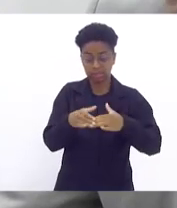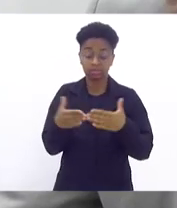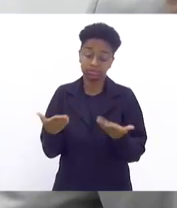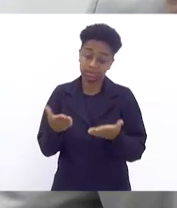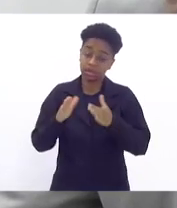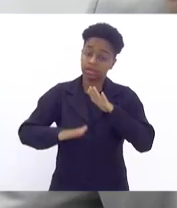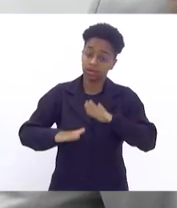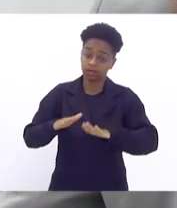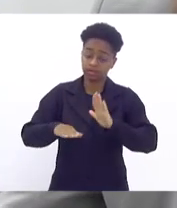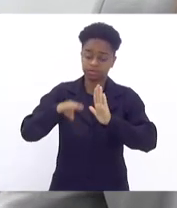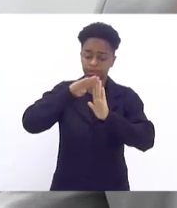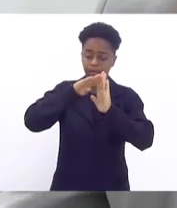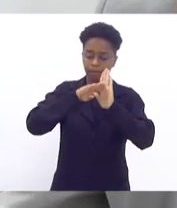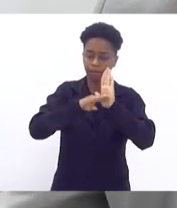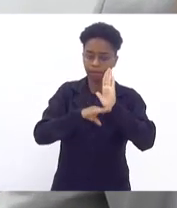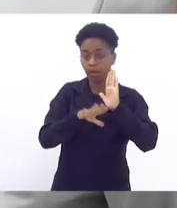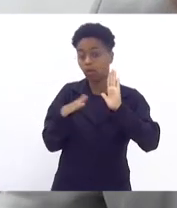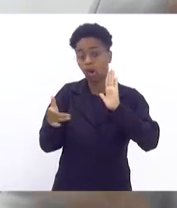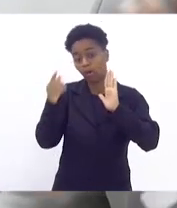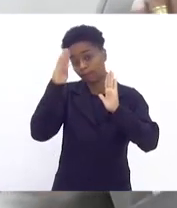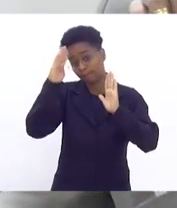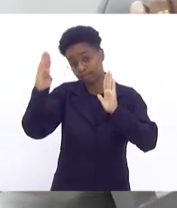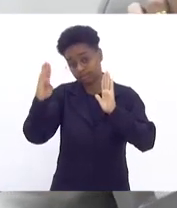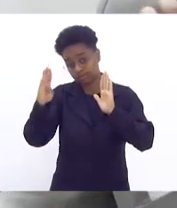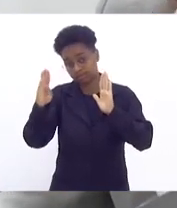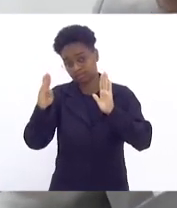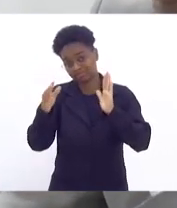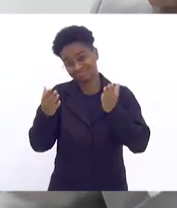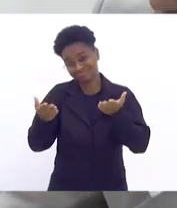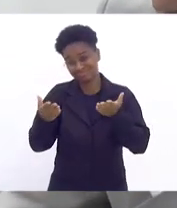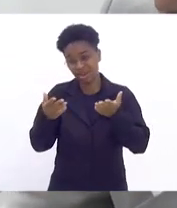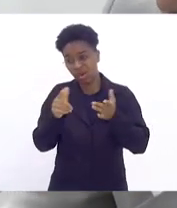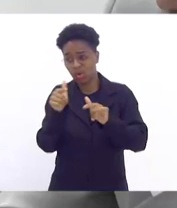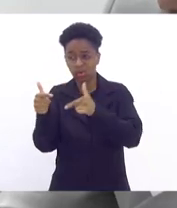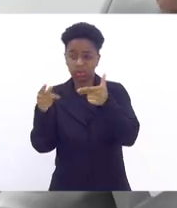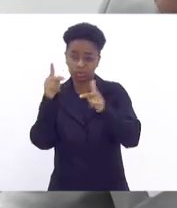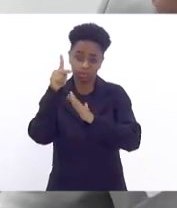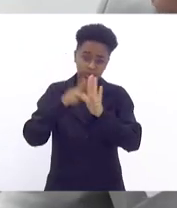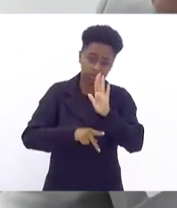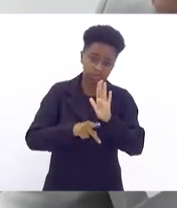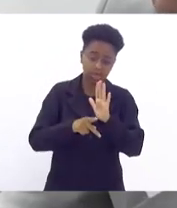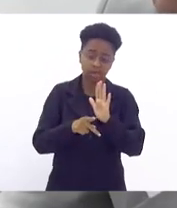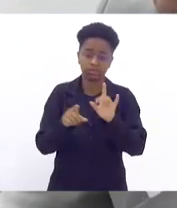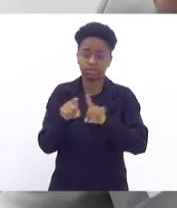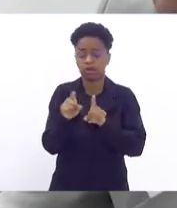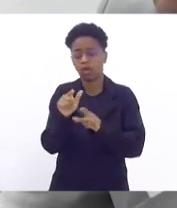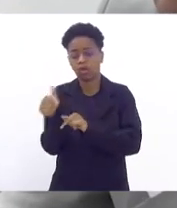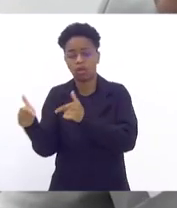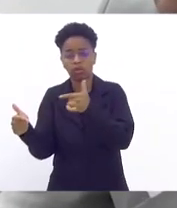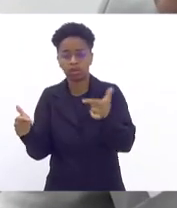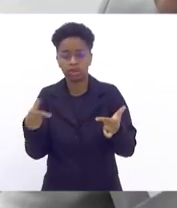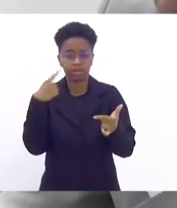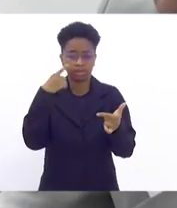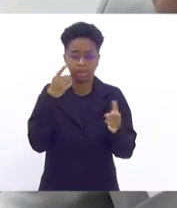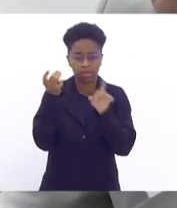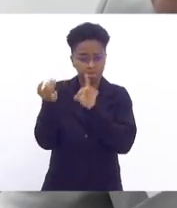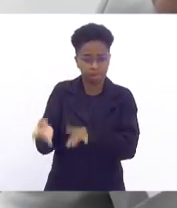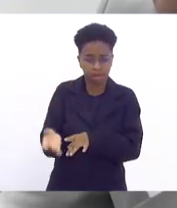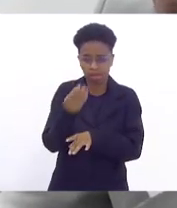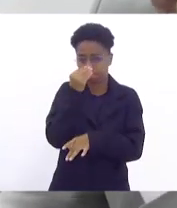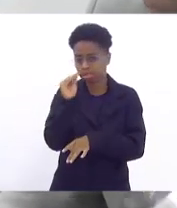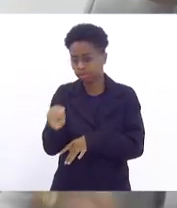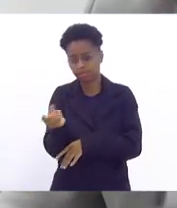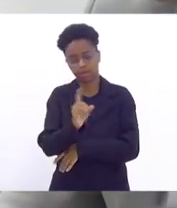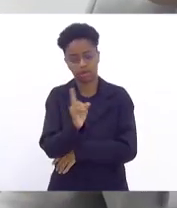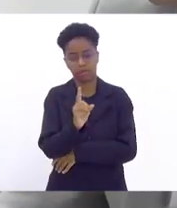com essa listagem aí das prioridades não que os demais projetos de dos demais deputados fica esquecidos eu não sejam